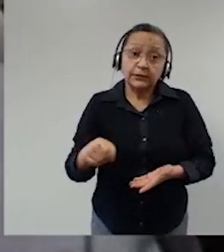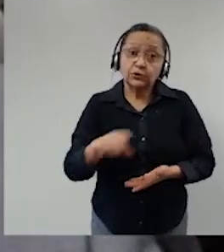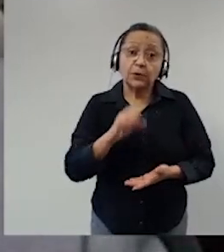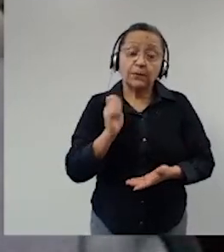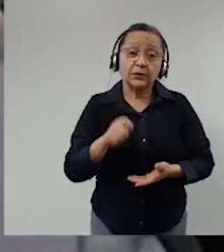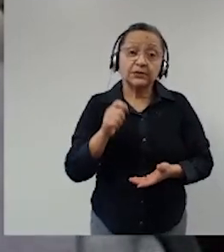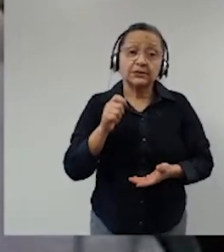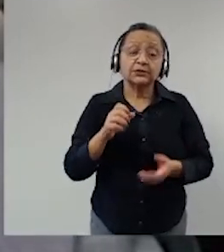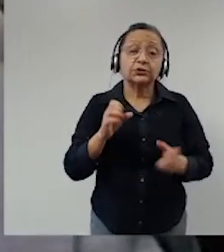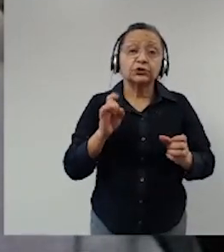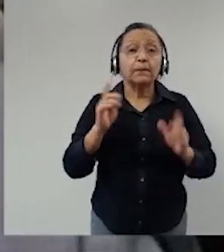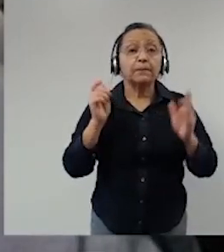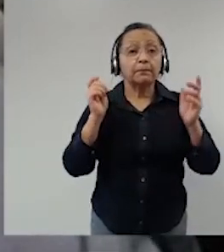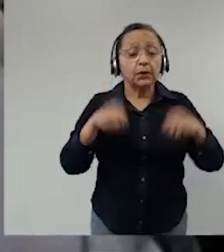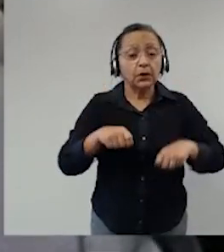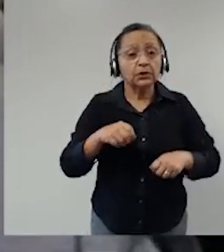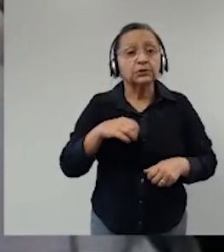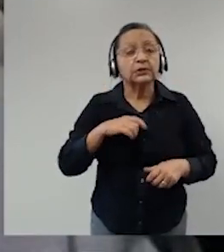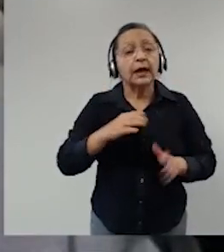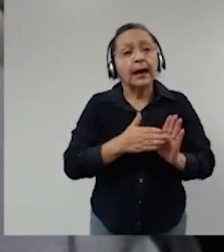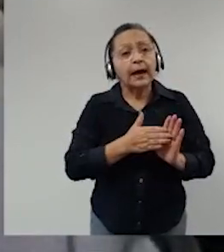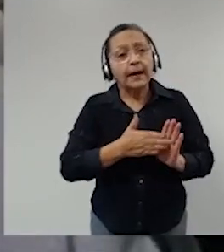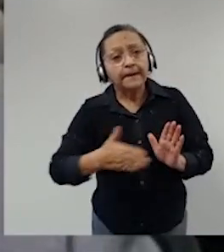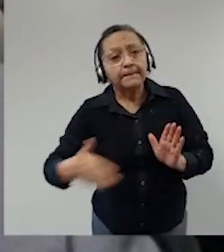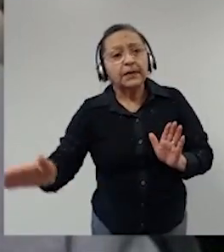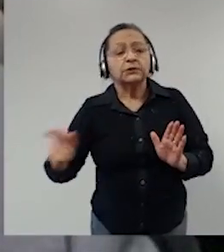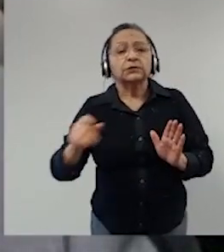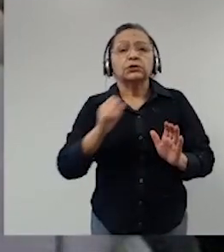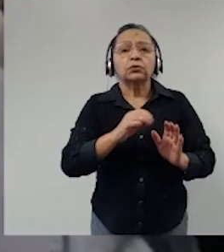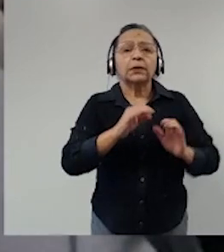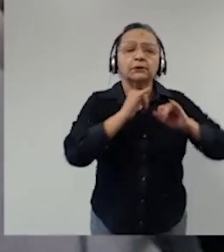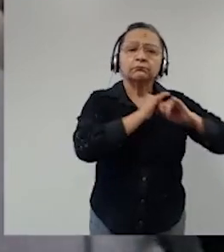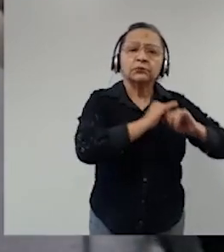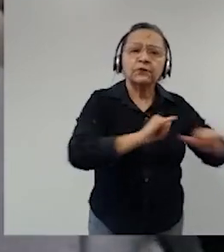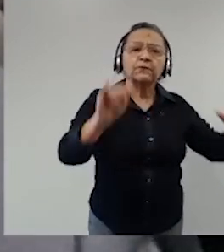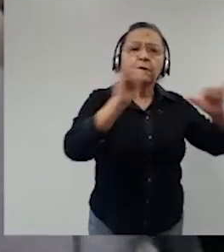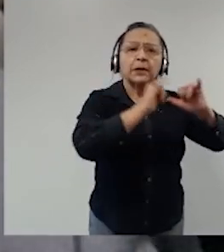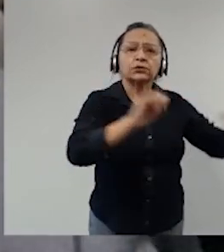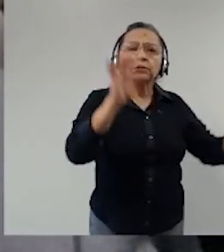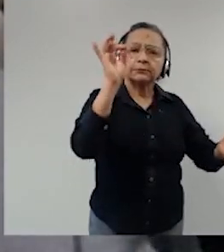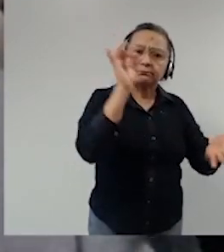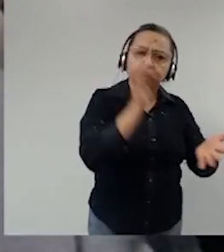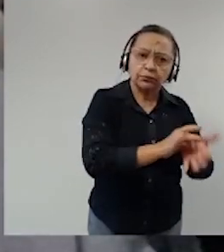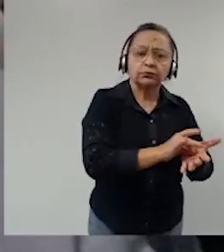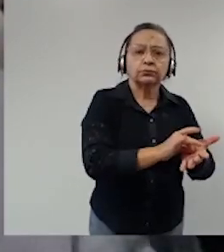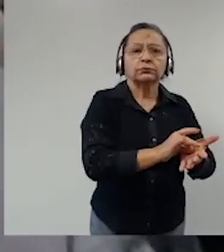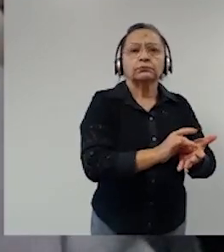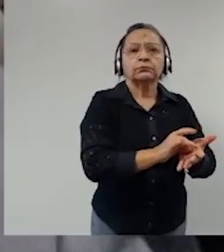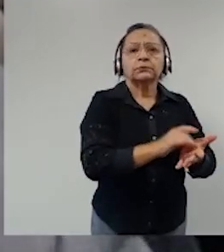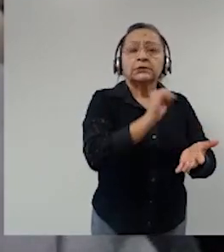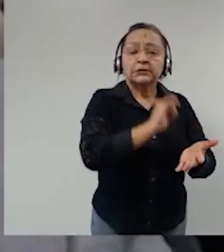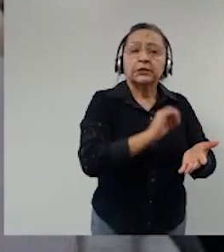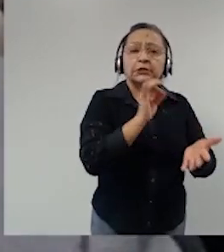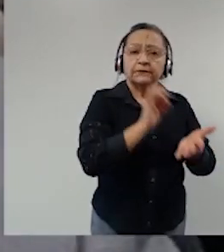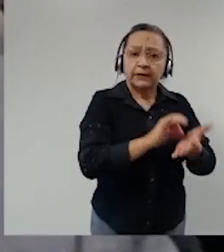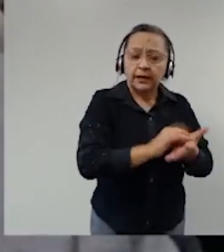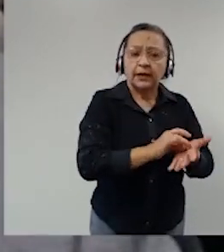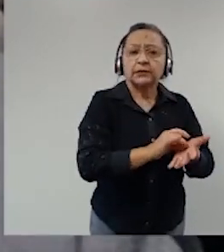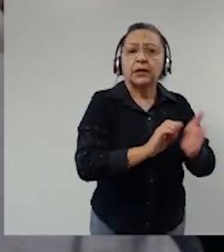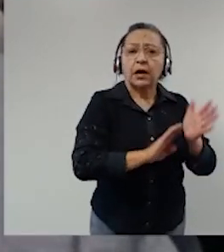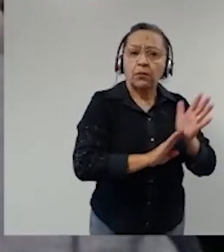a partir de uma divulgação correta dos números reais, né,